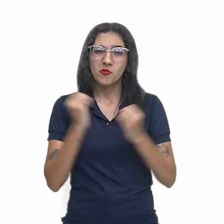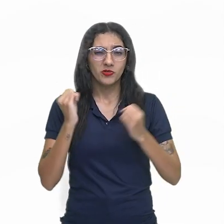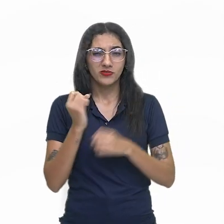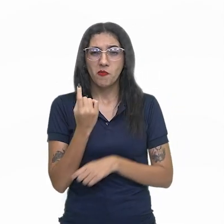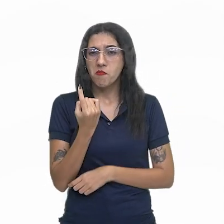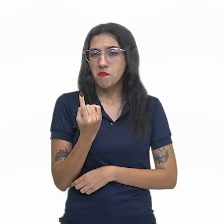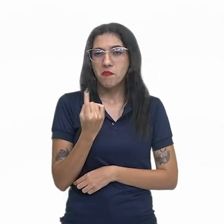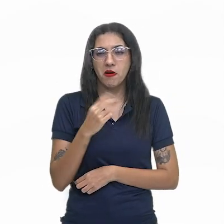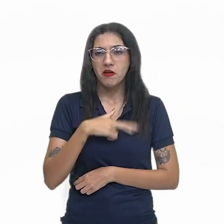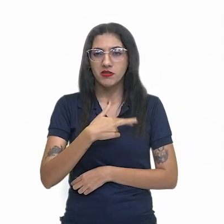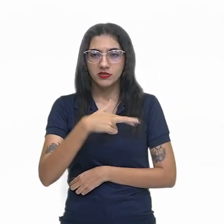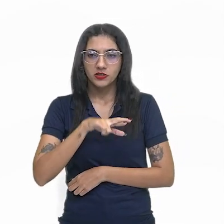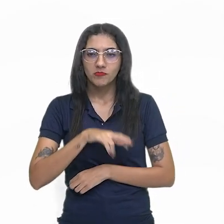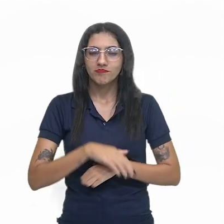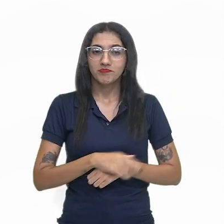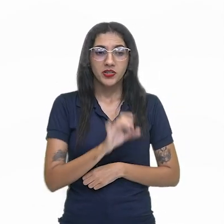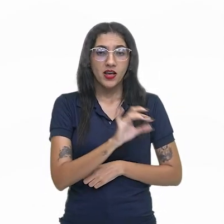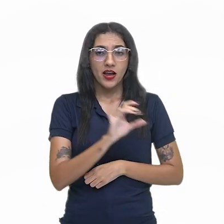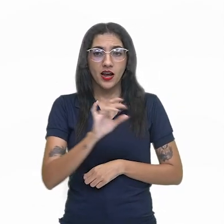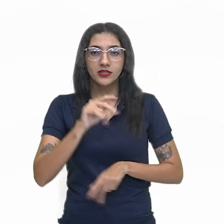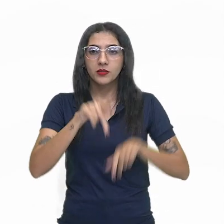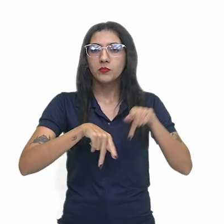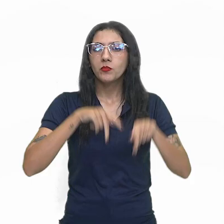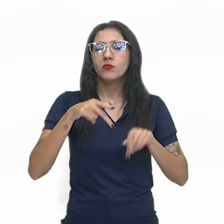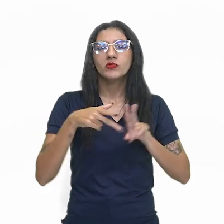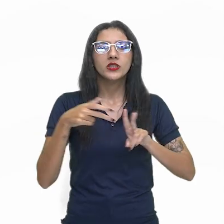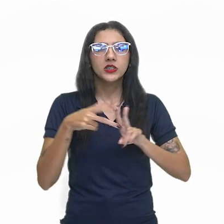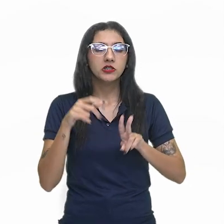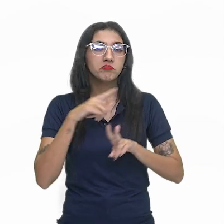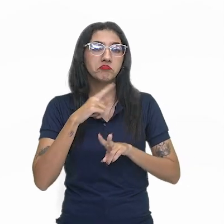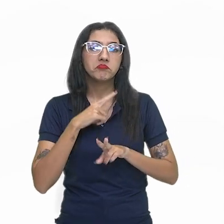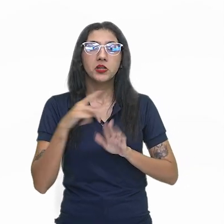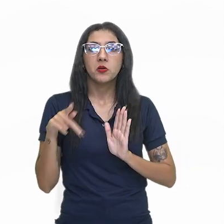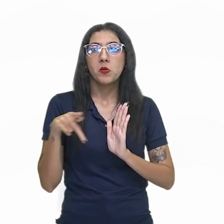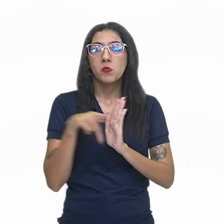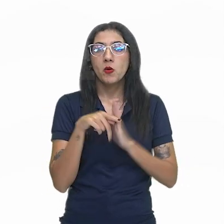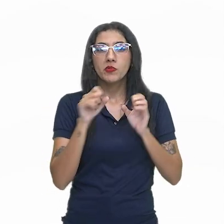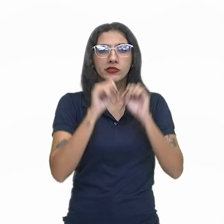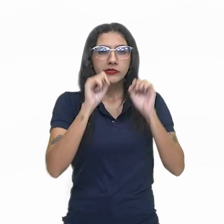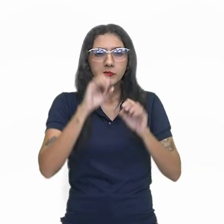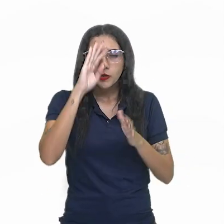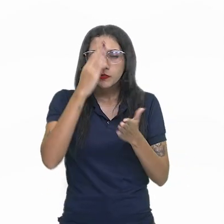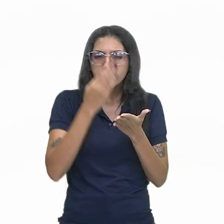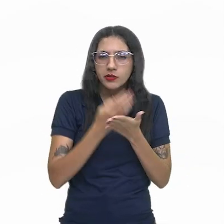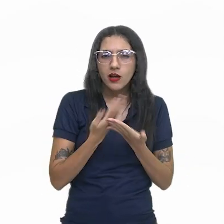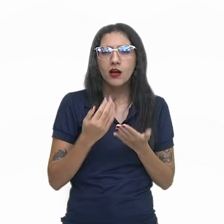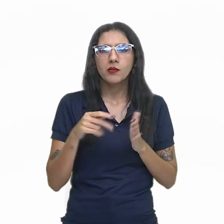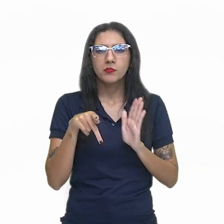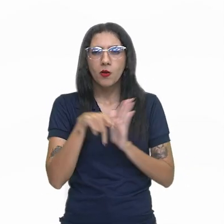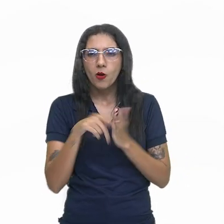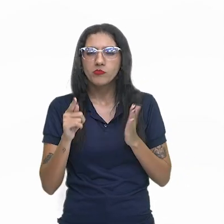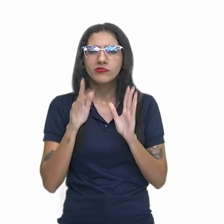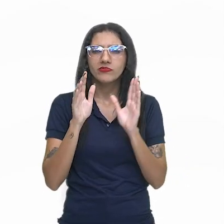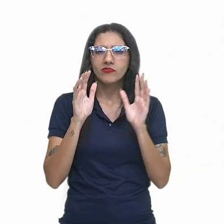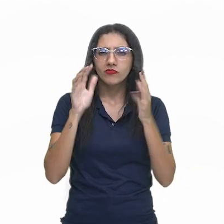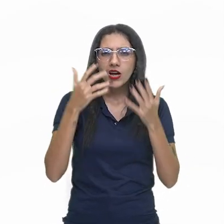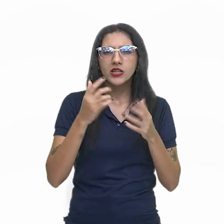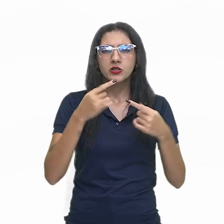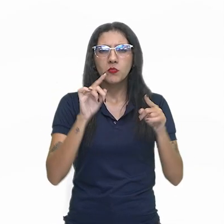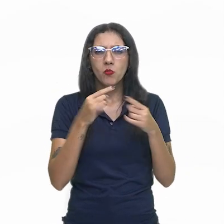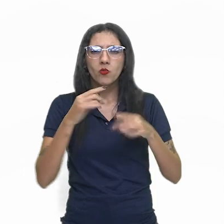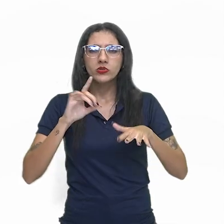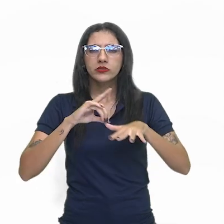religião. Cada povo indígena brasileiro tem seu próprio sistema de crenças, seus rituais,